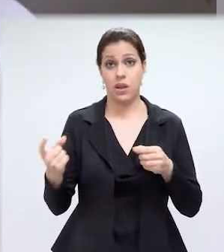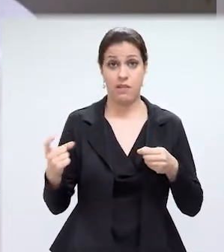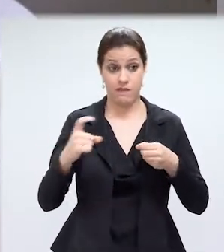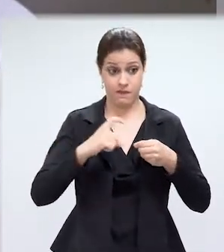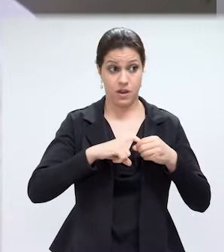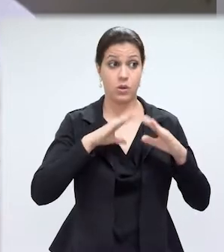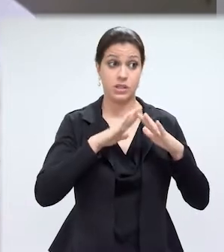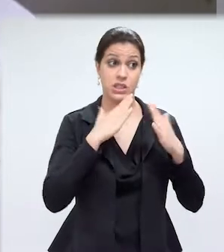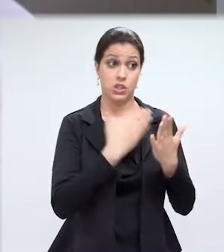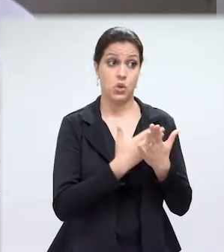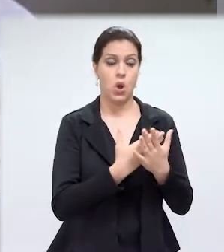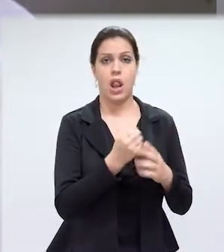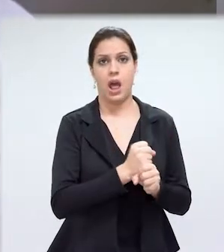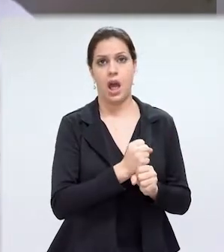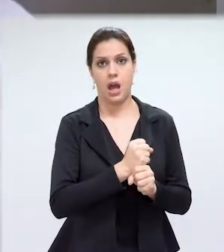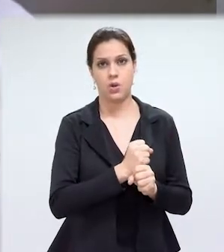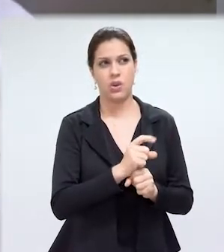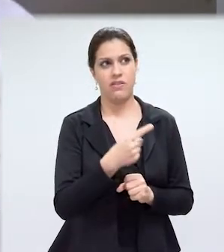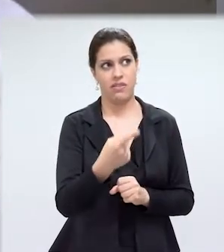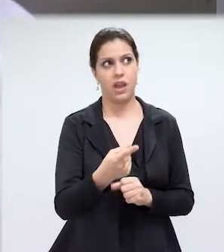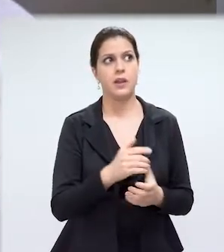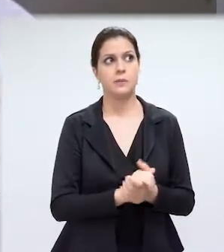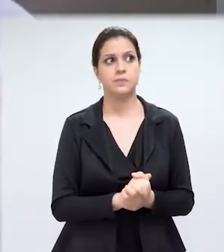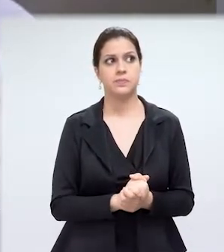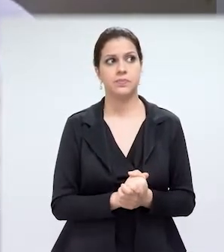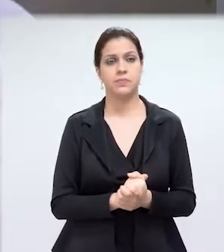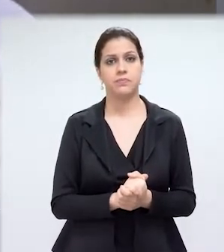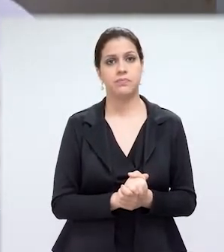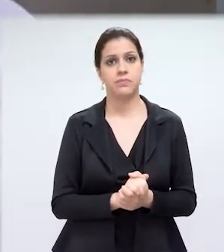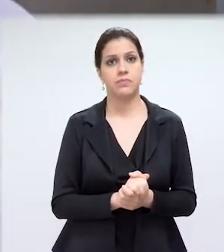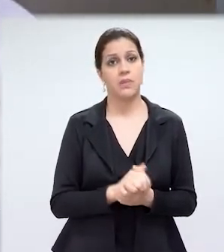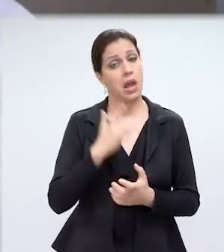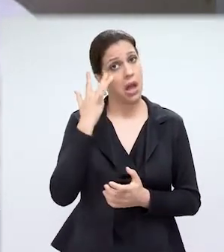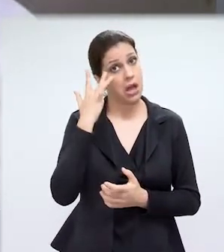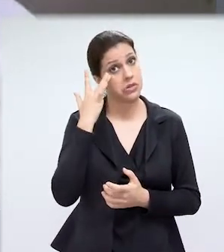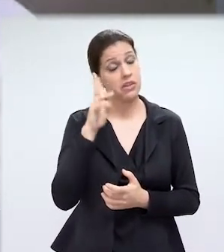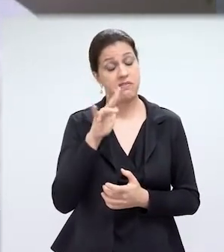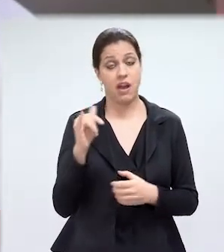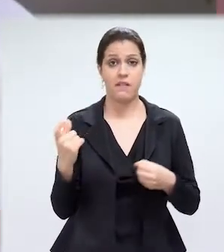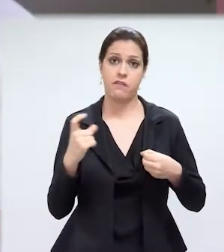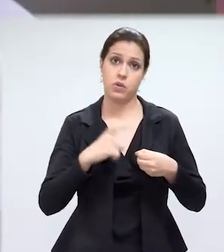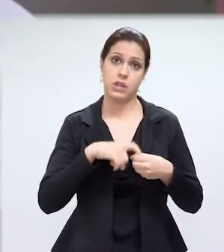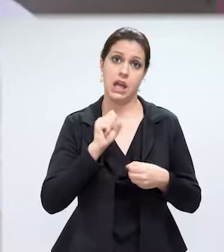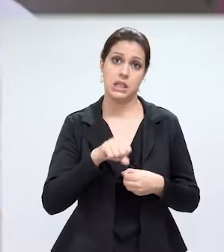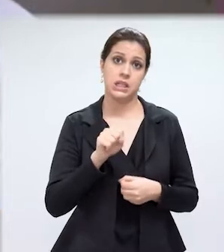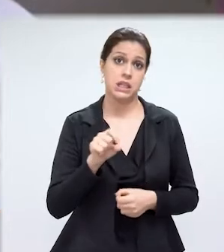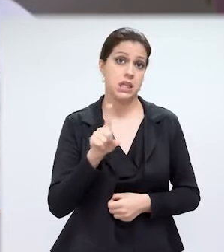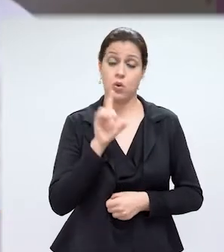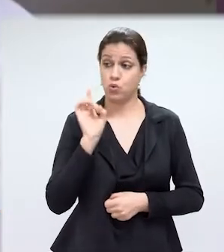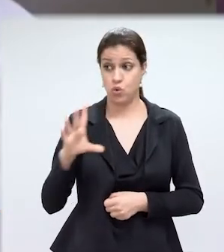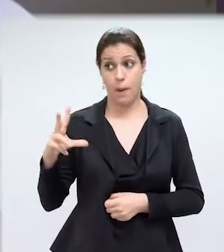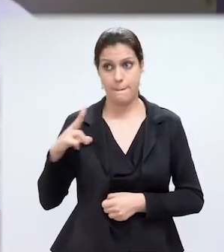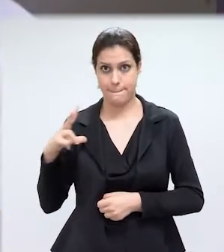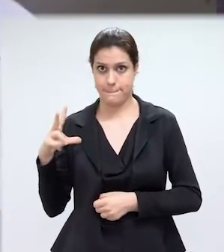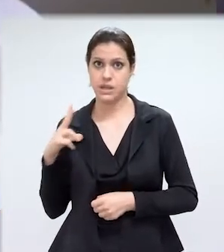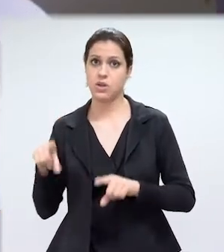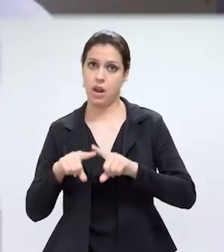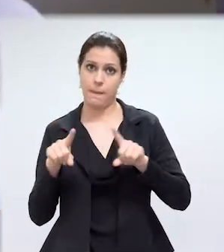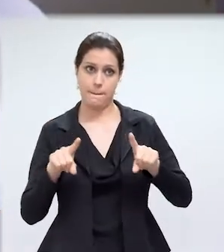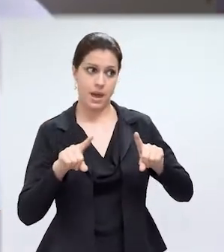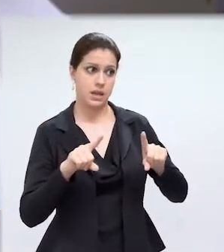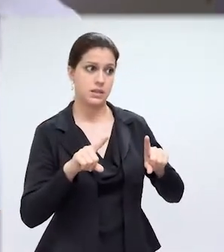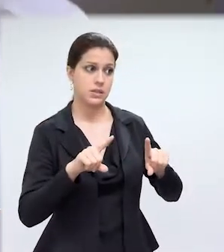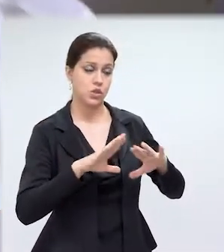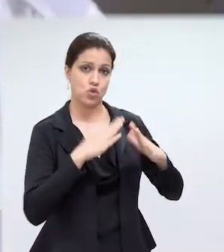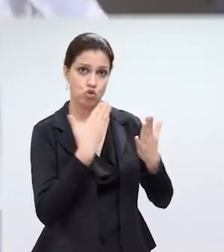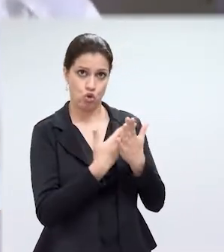vamos pensar que com a retomada das aulas no ano que vem, a gente espere que elas voltem, né, na sua integralidade, não apenas